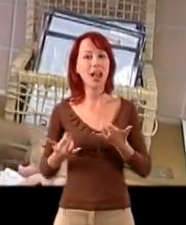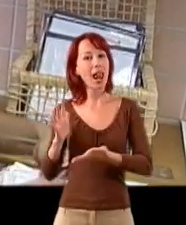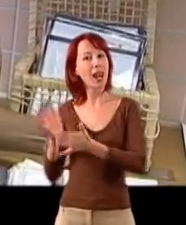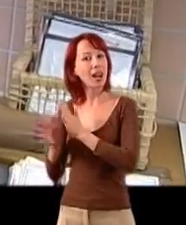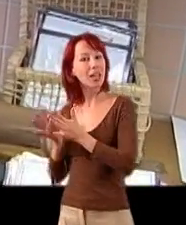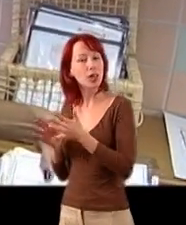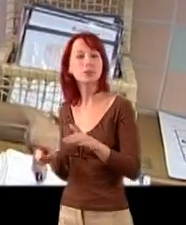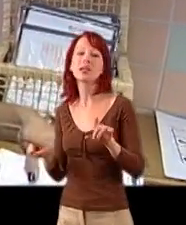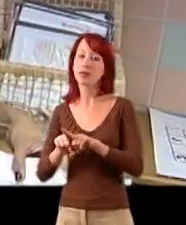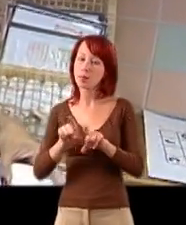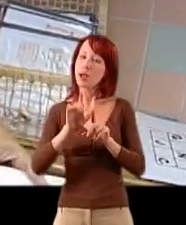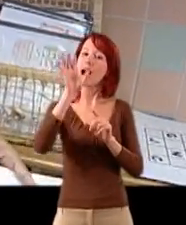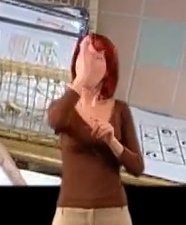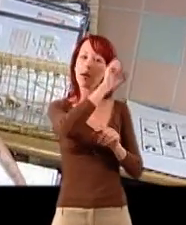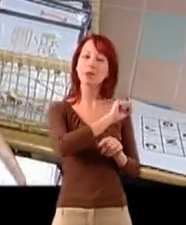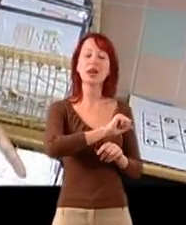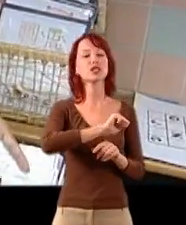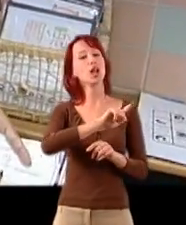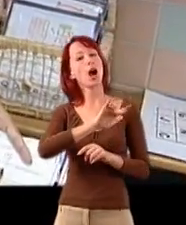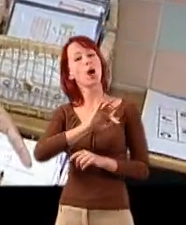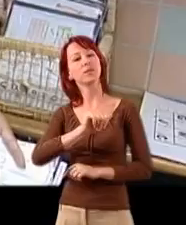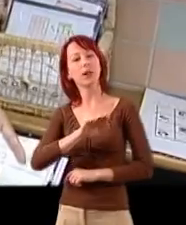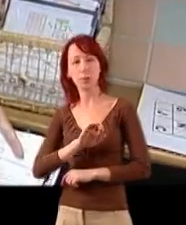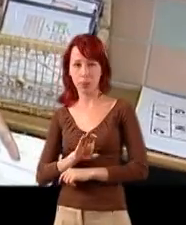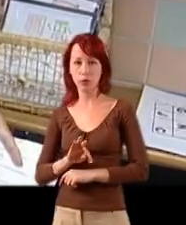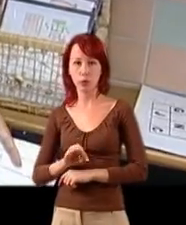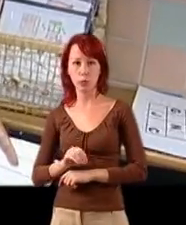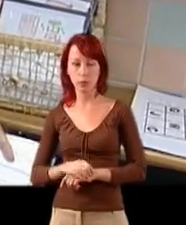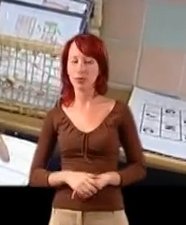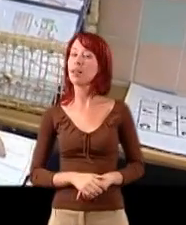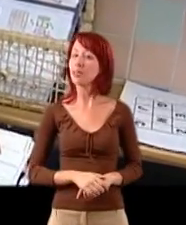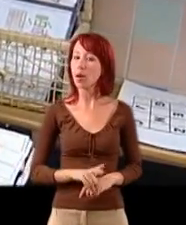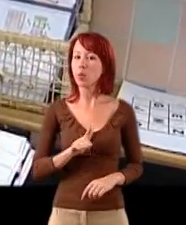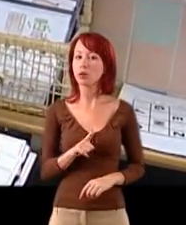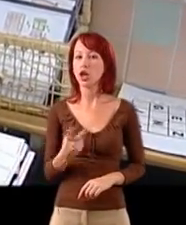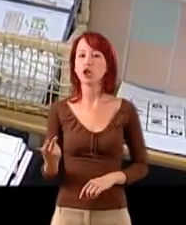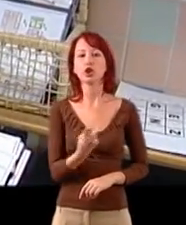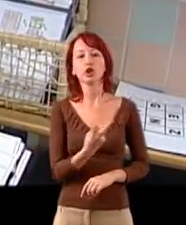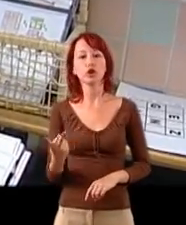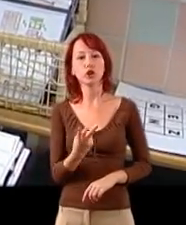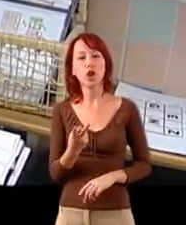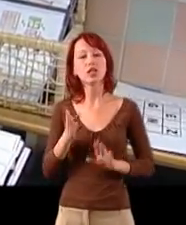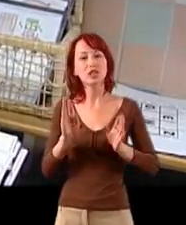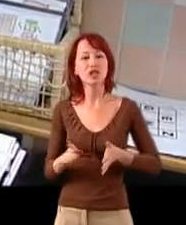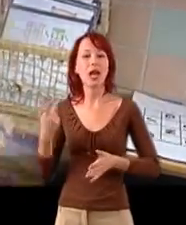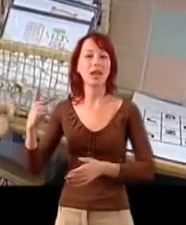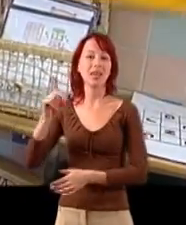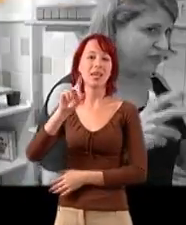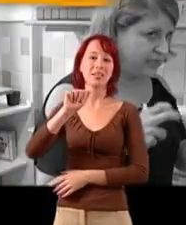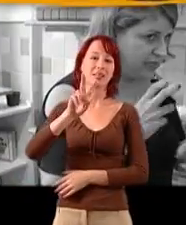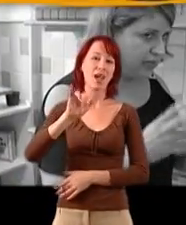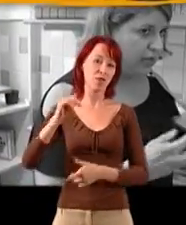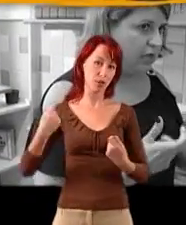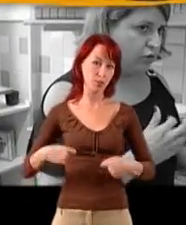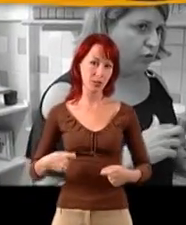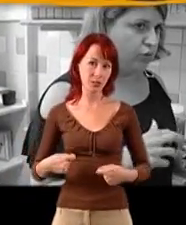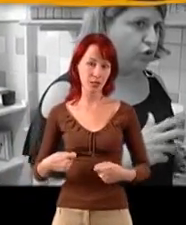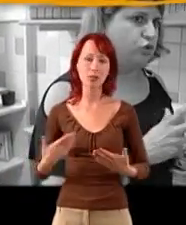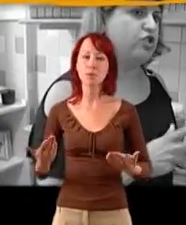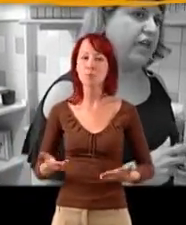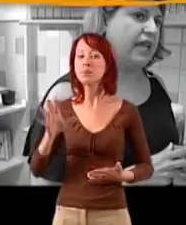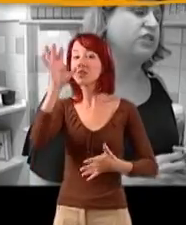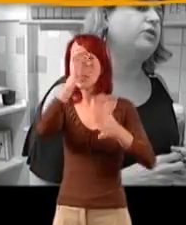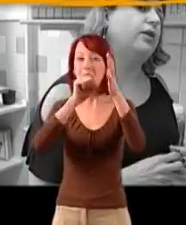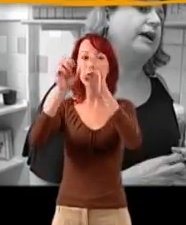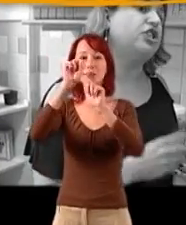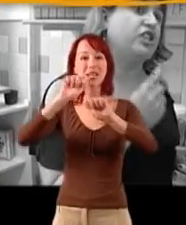falar em Libras e, ao mesmo tempo, aprendem o alfabeto. Então, está atendendo as duas demandas que o Davi precisa. Além de fazer